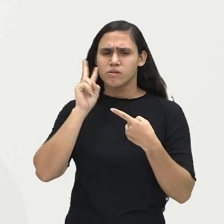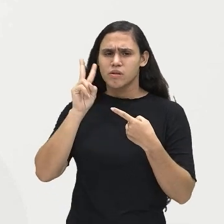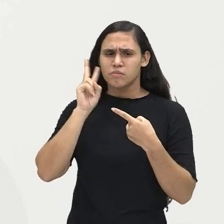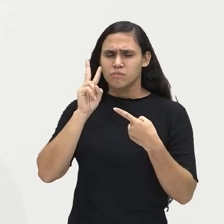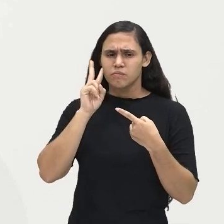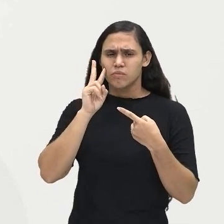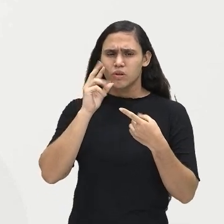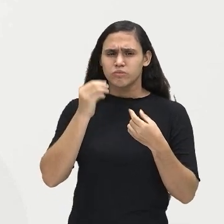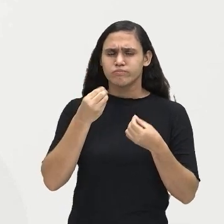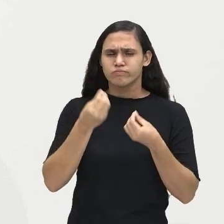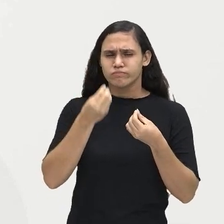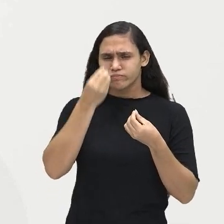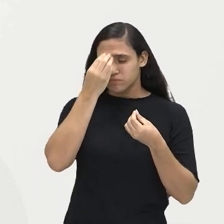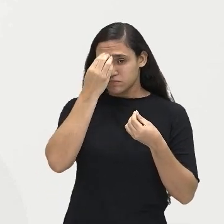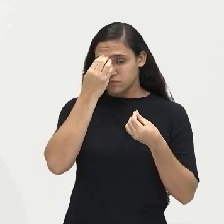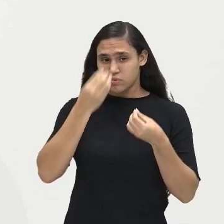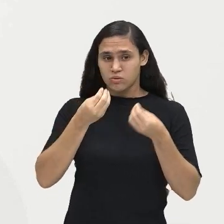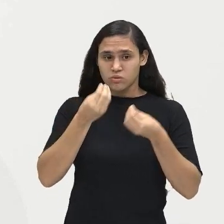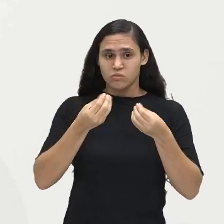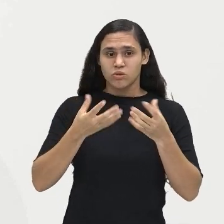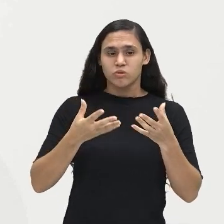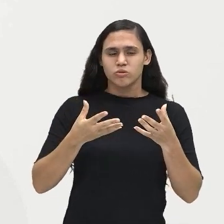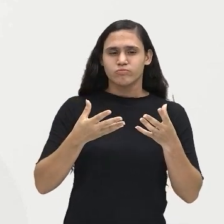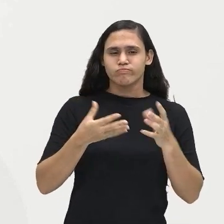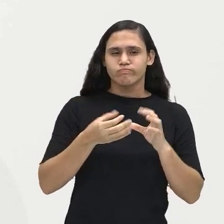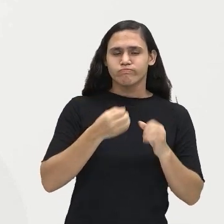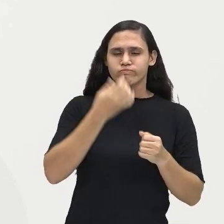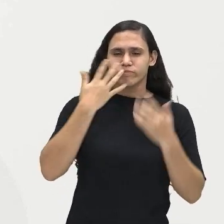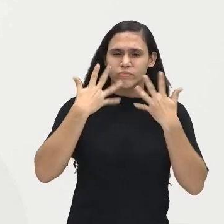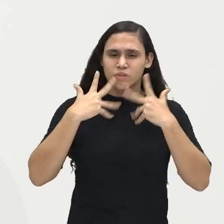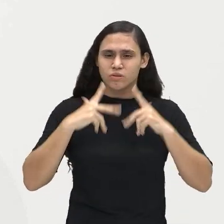no conjunto dos números naturais, né,